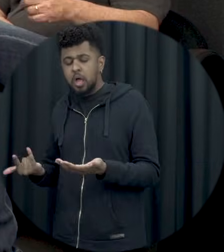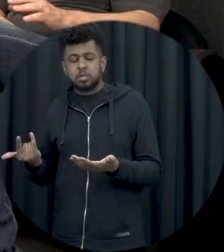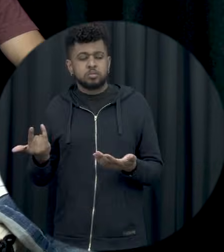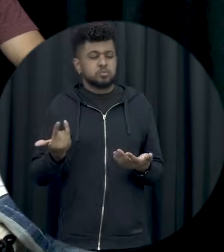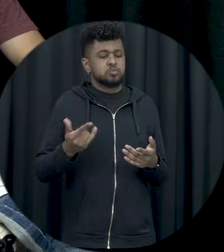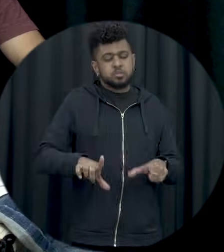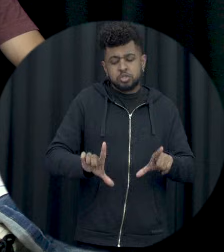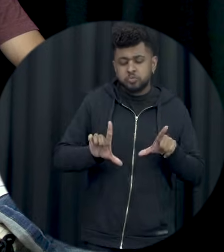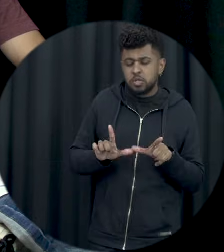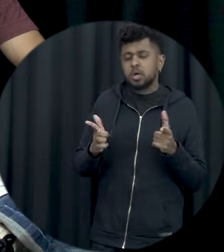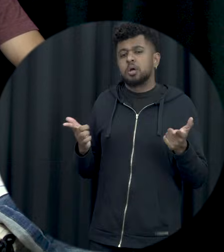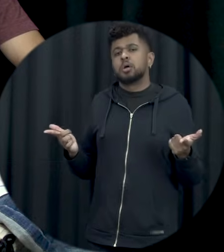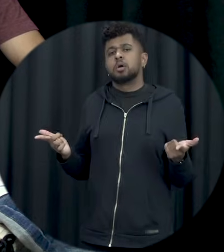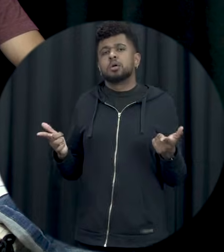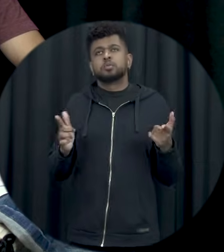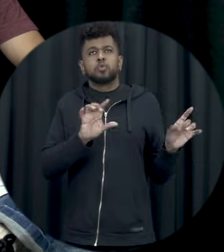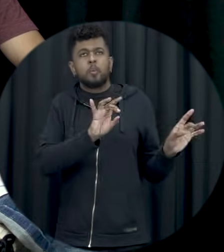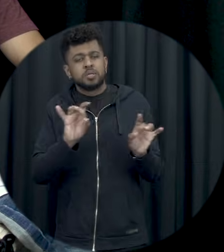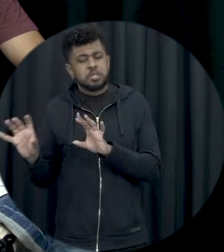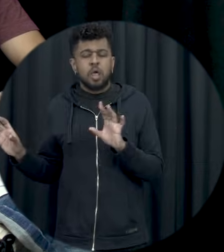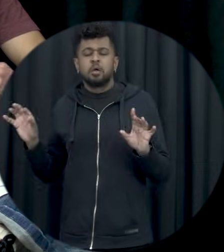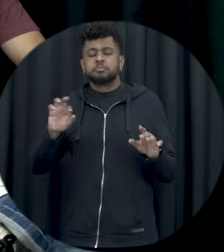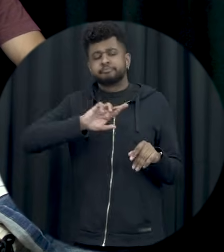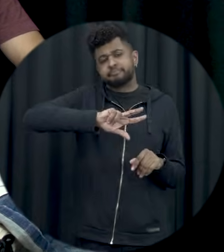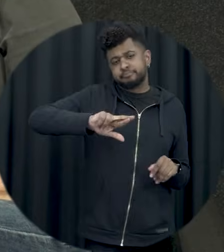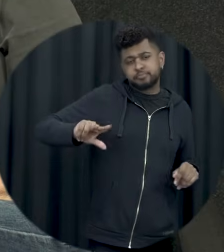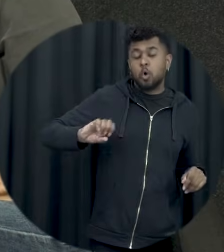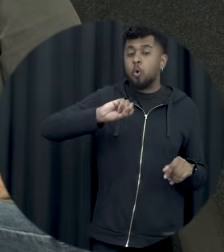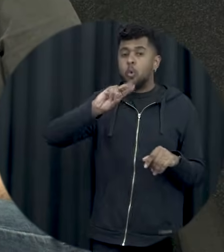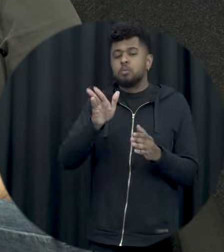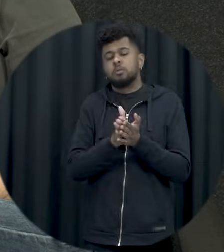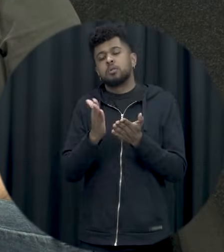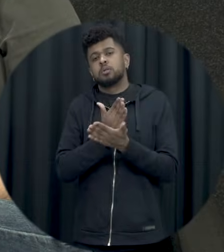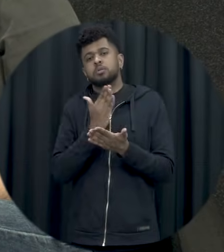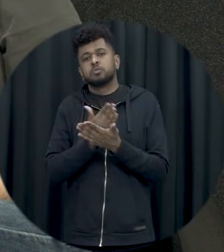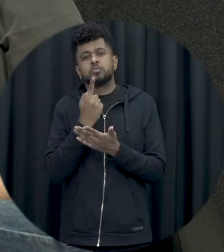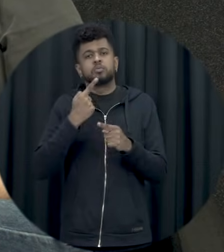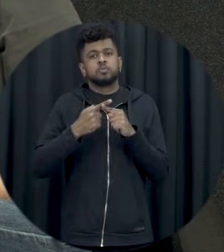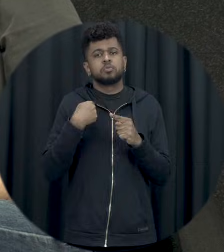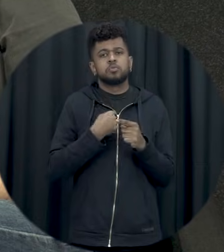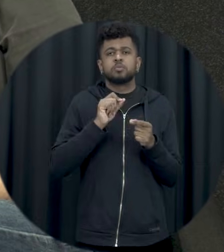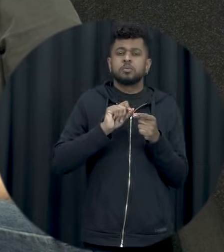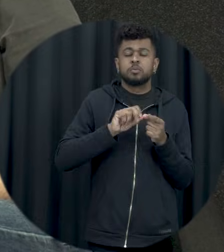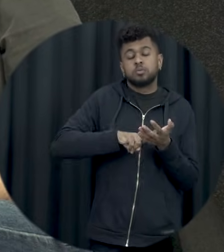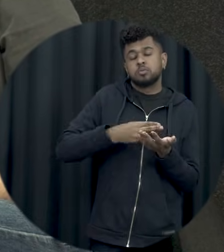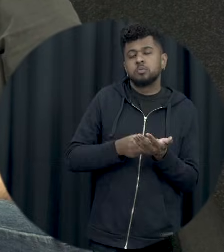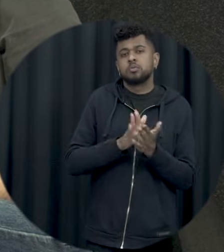certificados de comerciais, etc., ou livros. Talvez a gente fale um pouquinho dos livros depois. Eu traduzi muitos livros de literatura